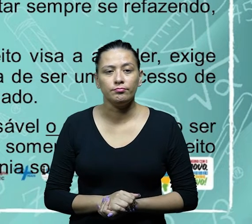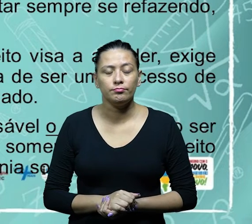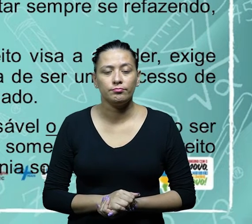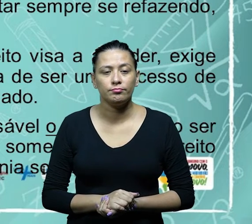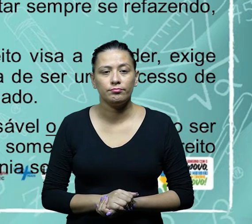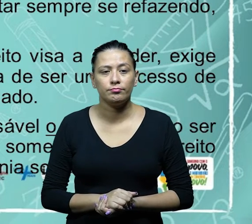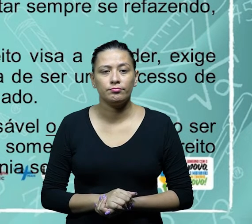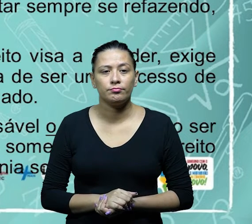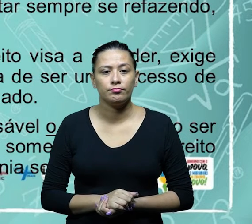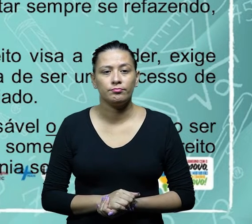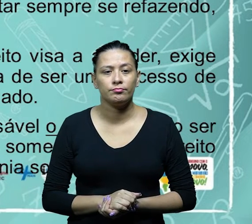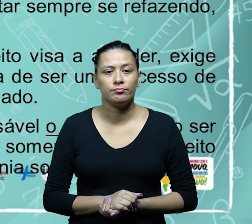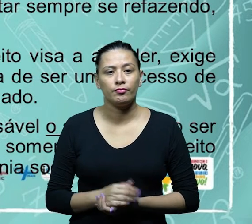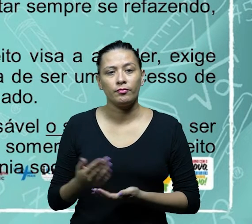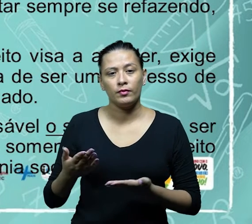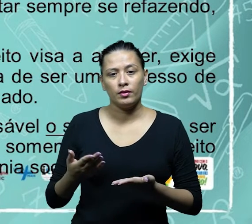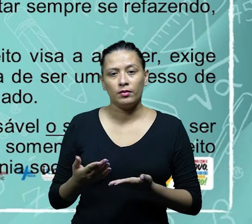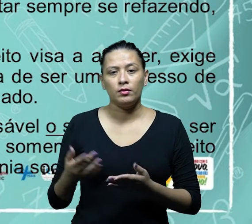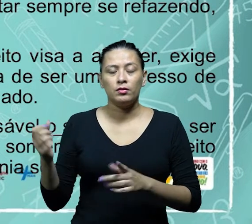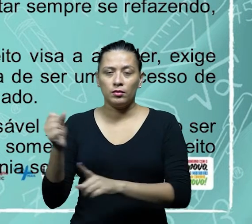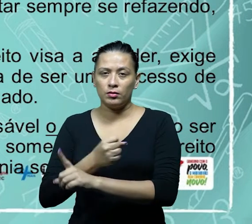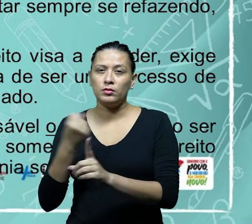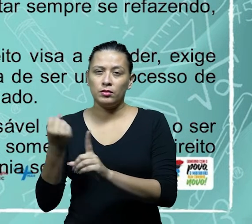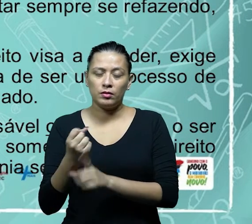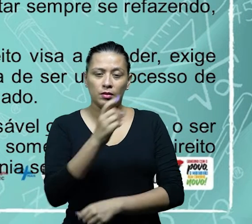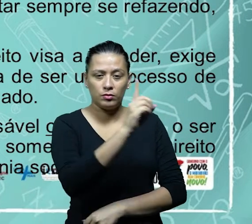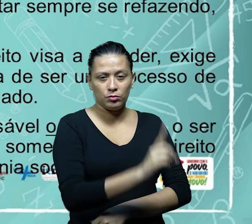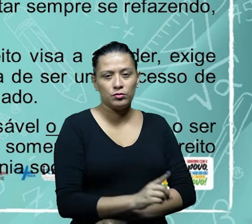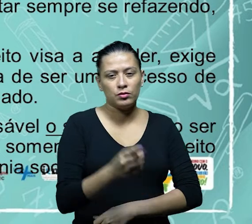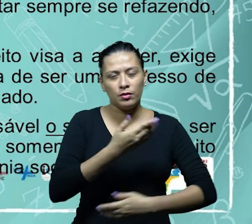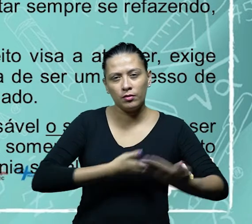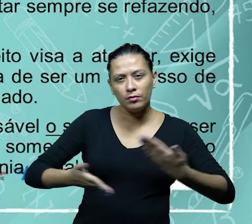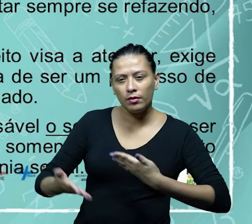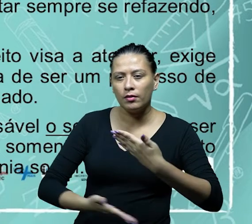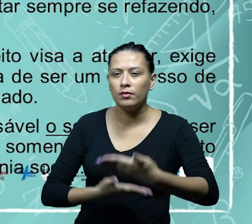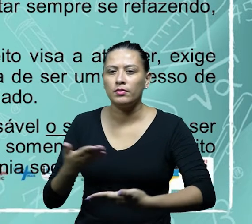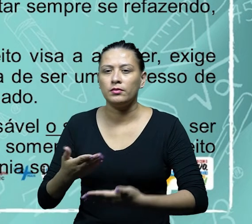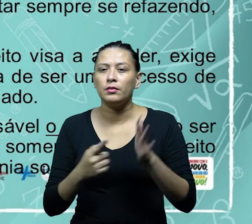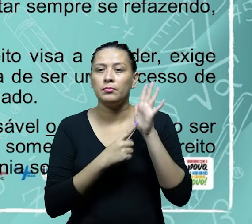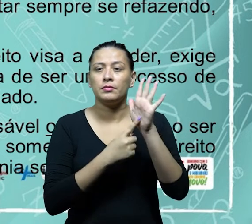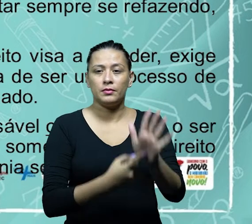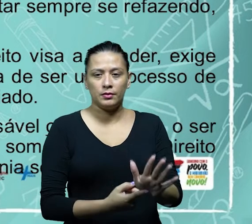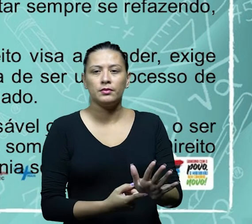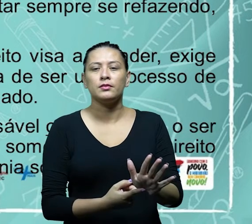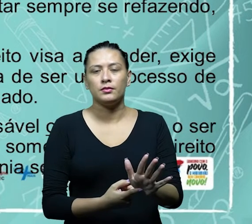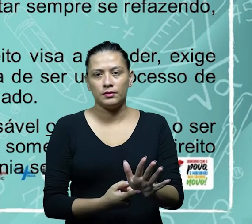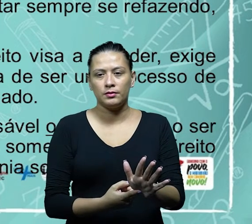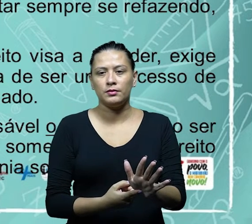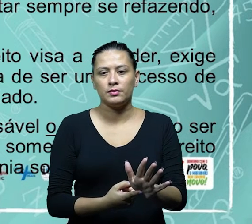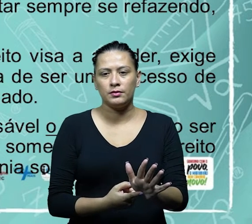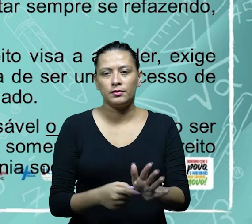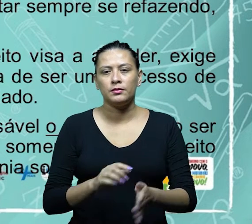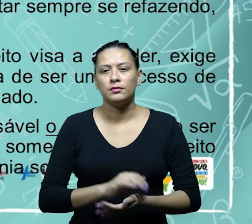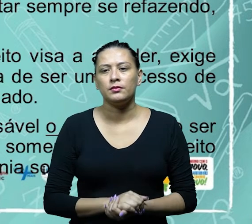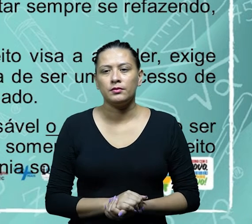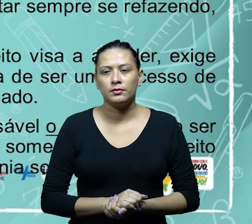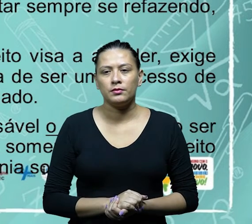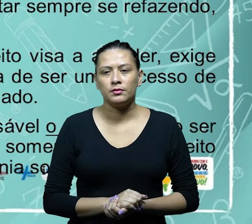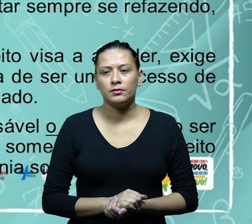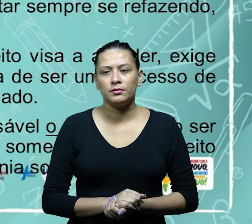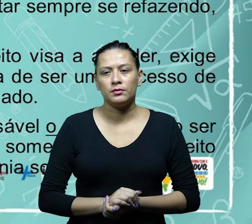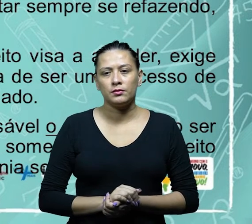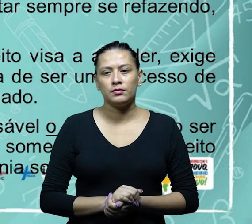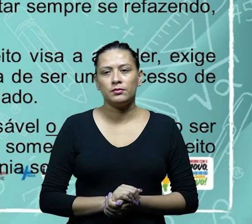é a relação entre a sociedade e o direito ela apresenta apresenta um duplo grau né